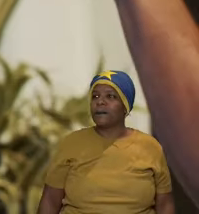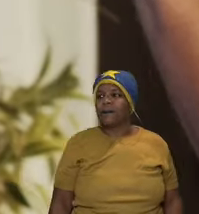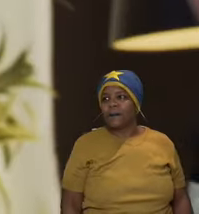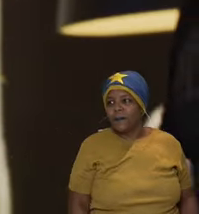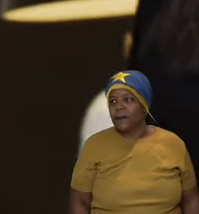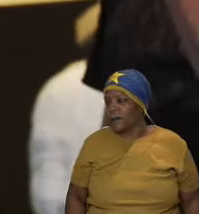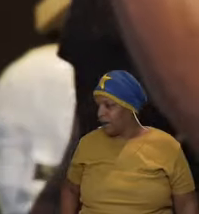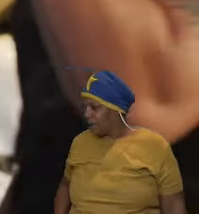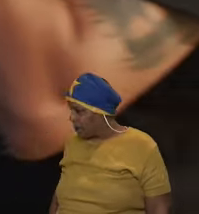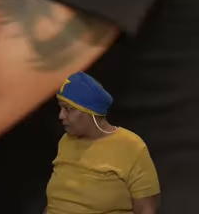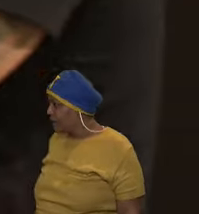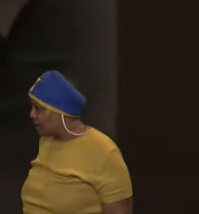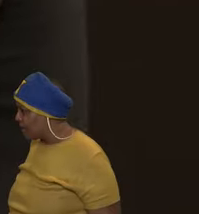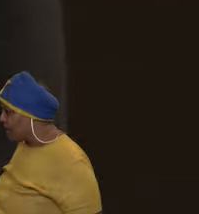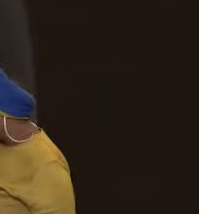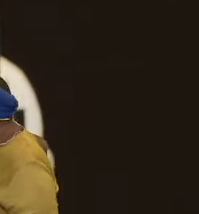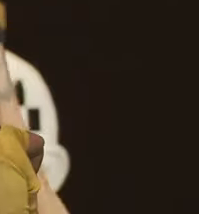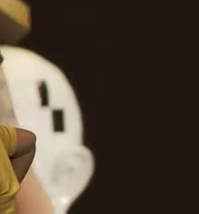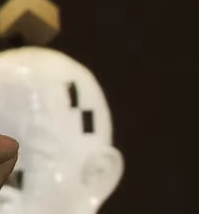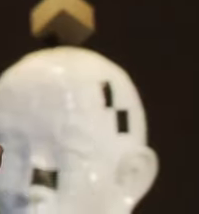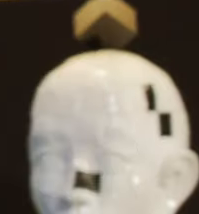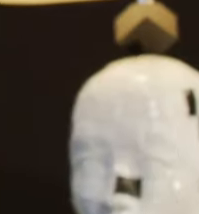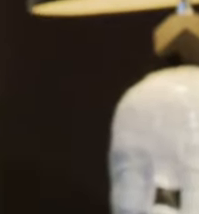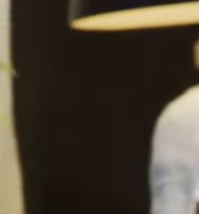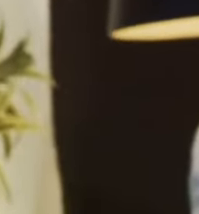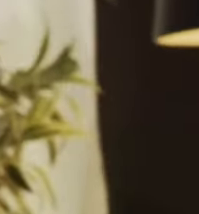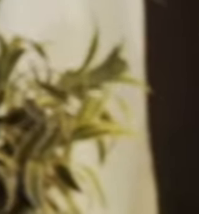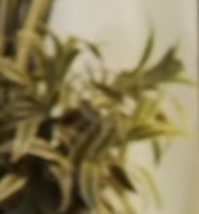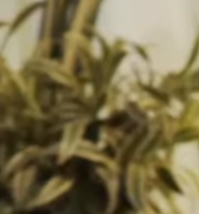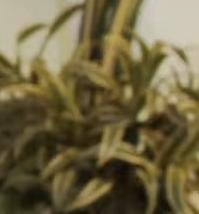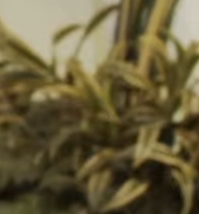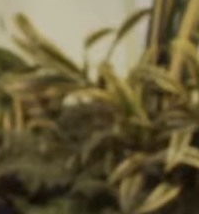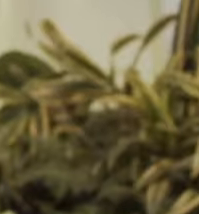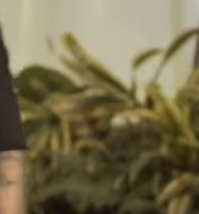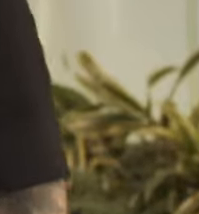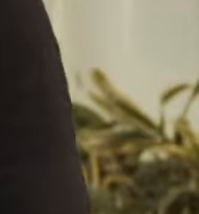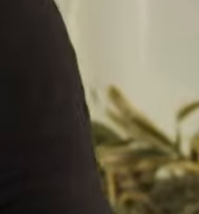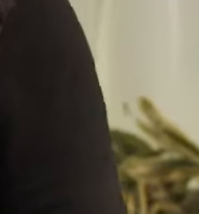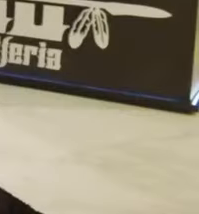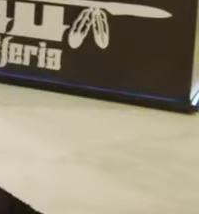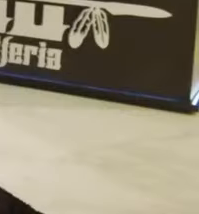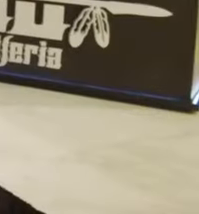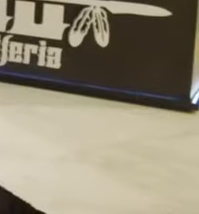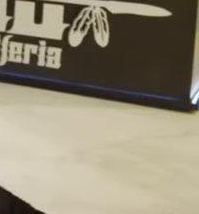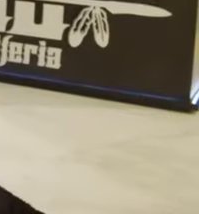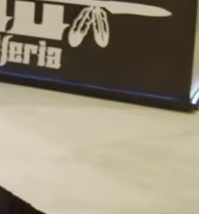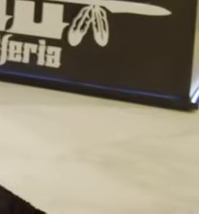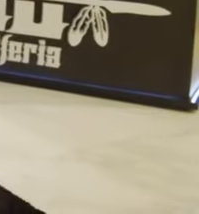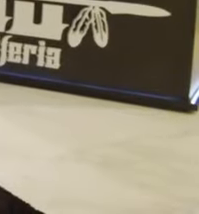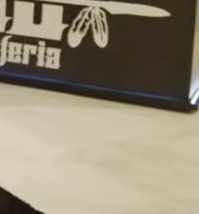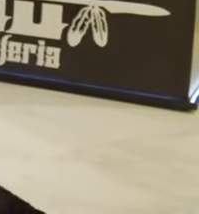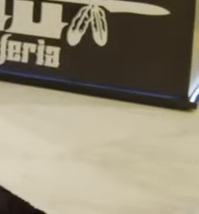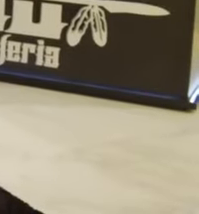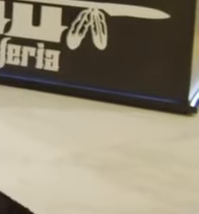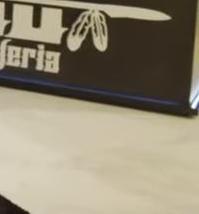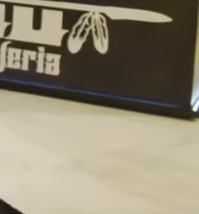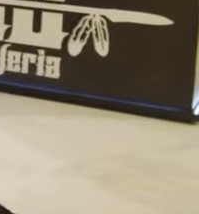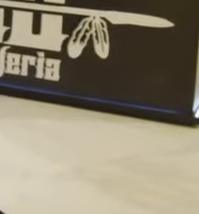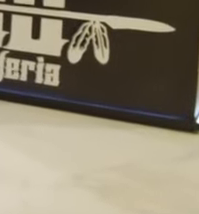Yo. Yeah, velho. Mano, muito feliz, aí. Muito nós... massa, eu adorei essa batidinha, velho. Porra. Essa é